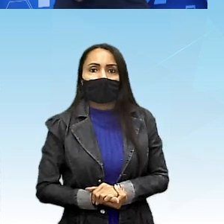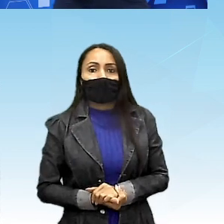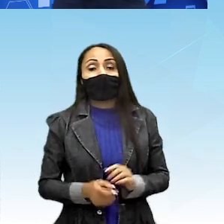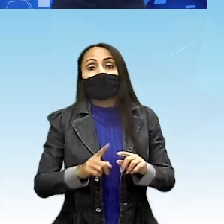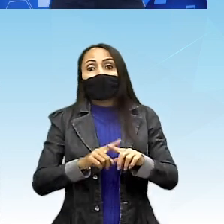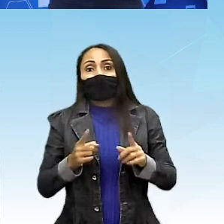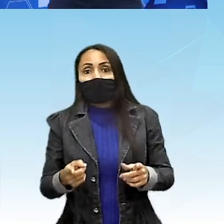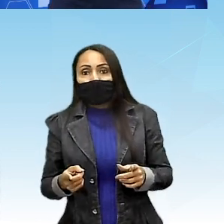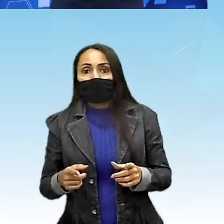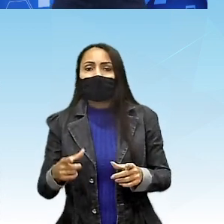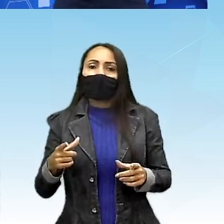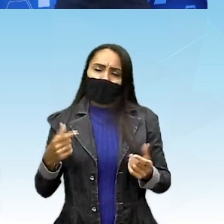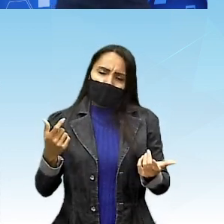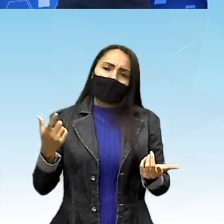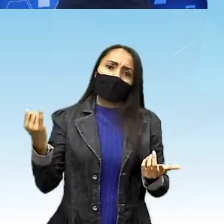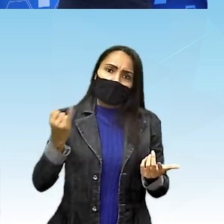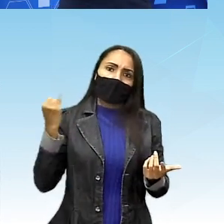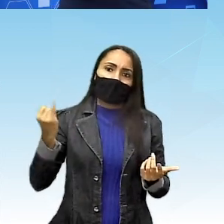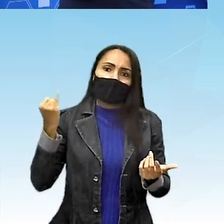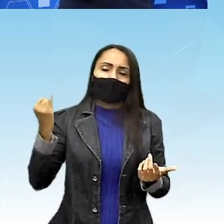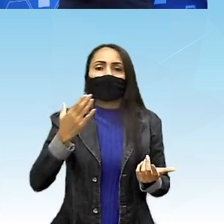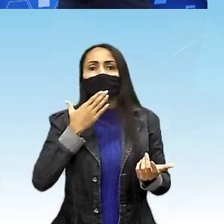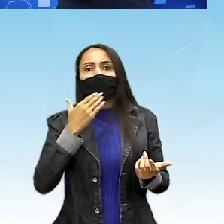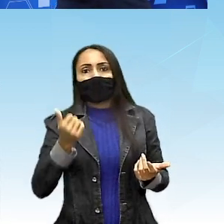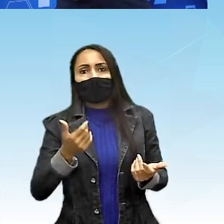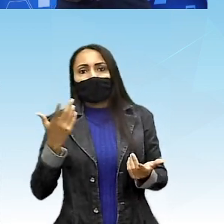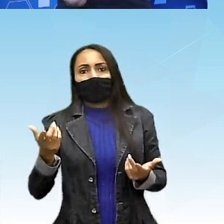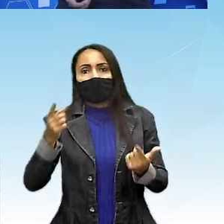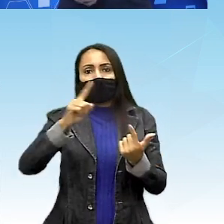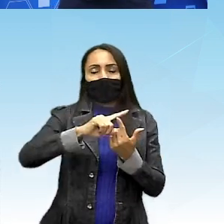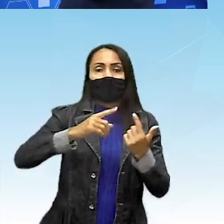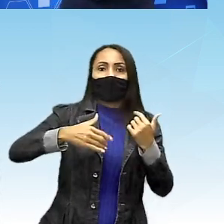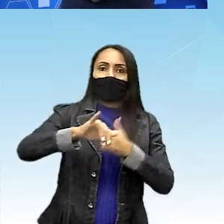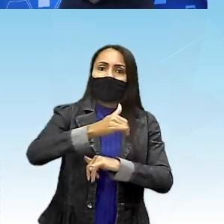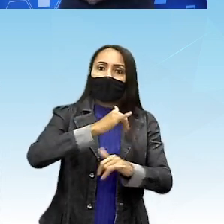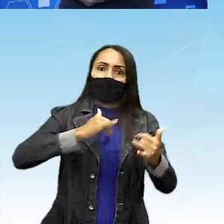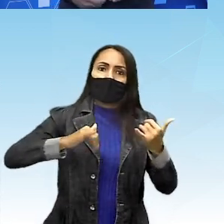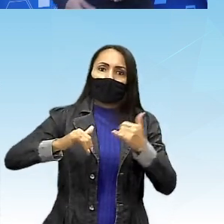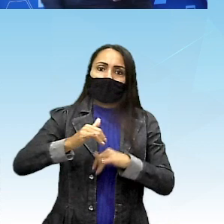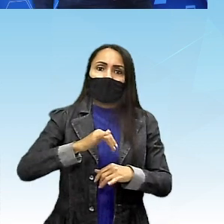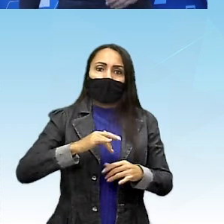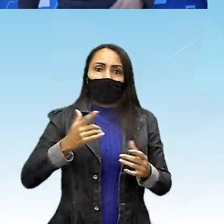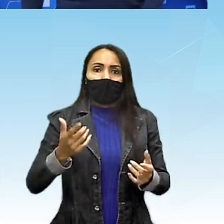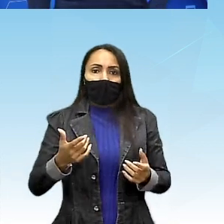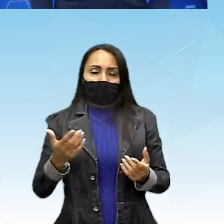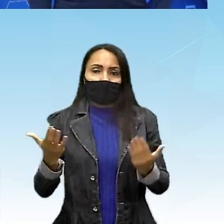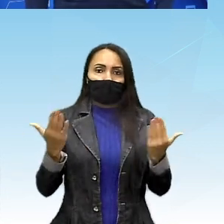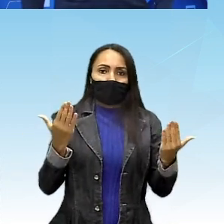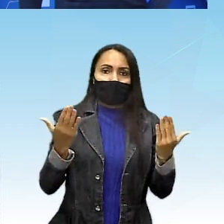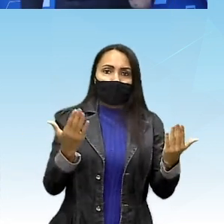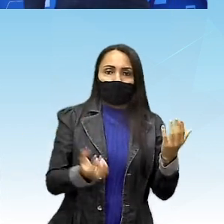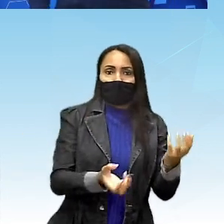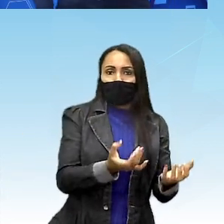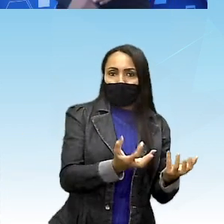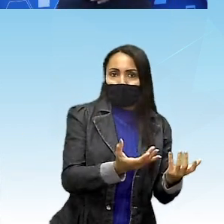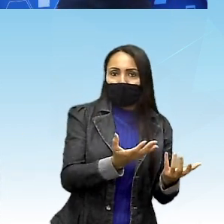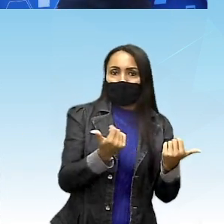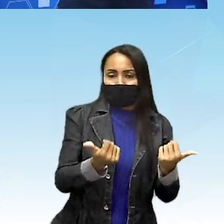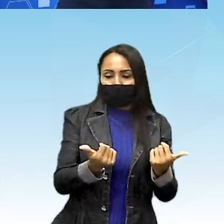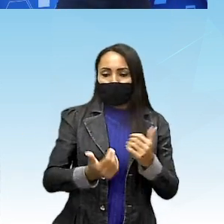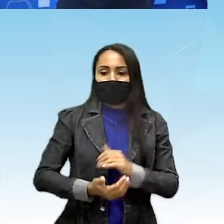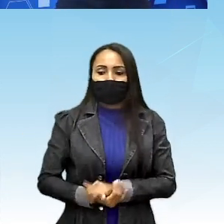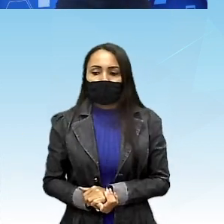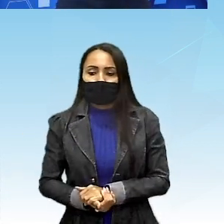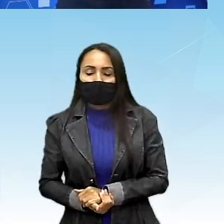aí é necessário, melhor é esse tipo de energia do que a queima a carvão, tranquilo? E aí eu estou